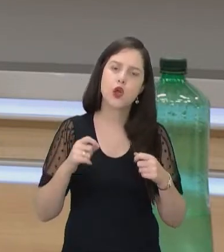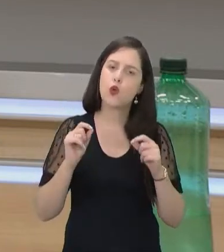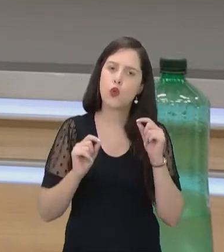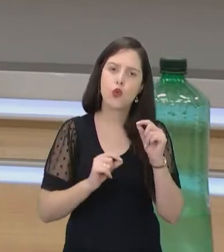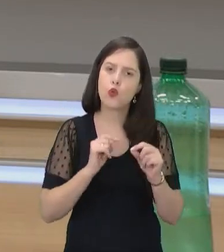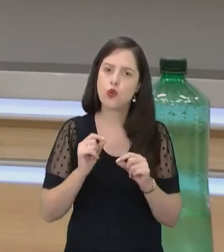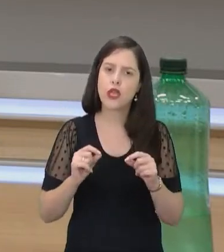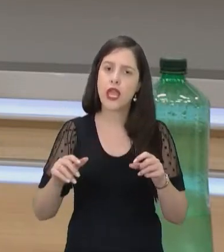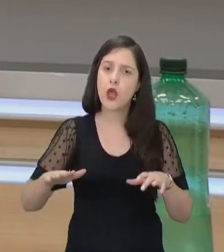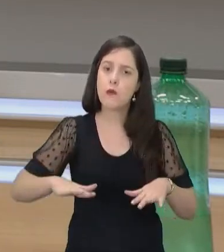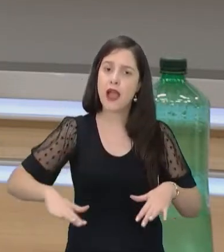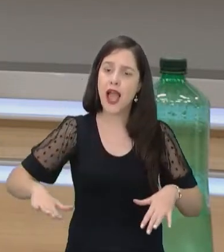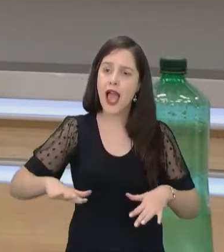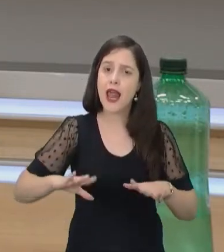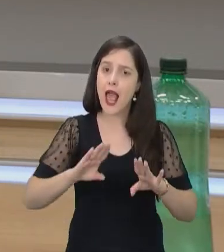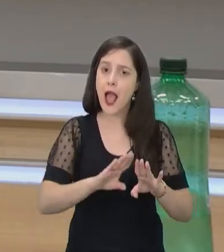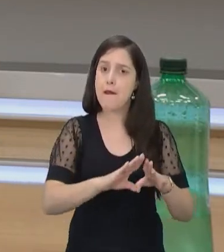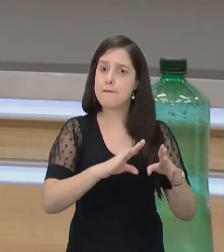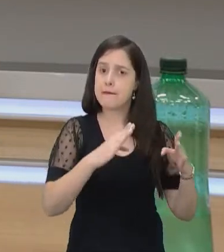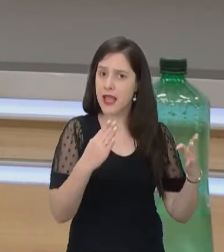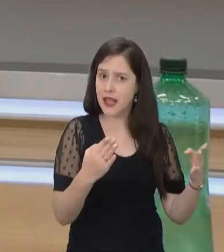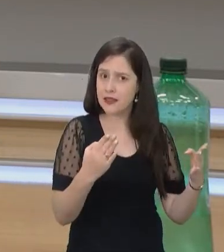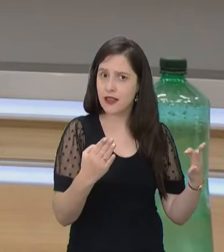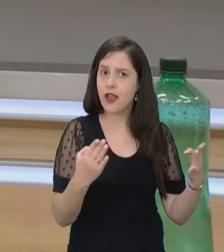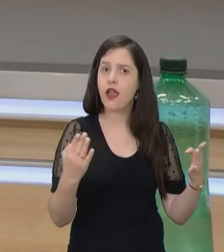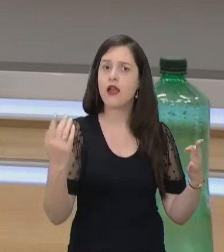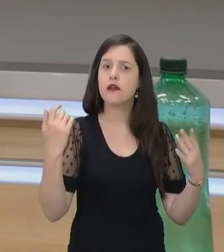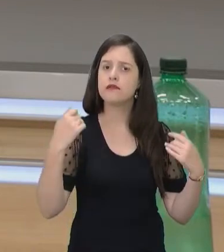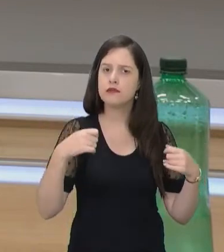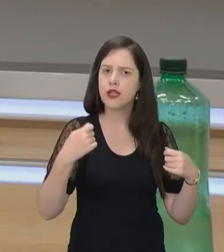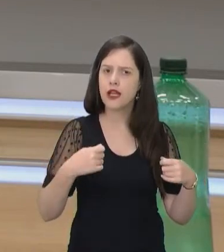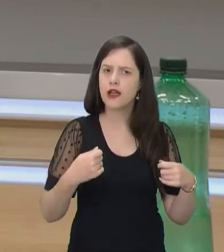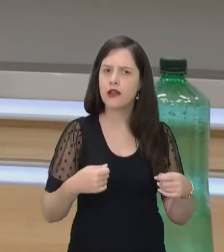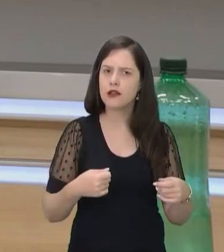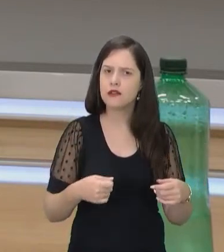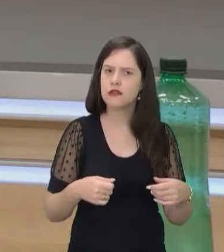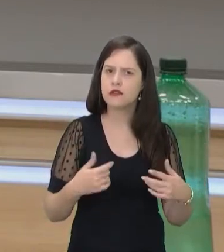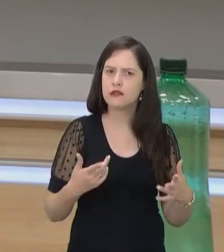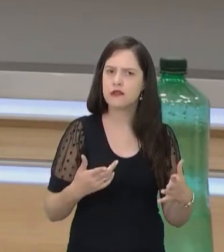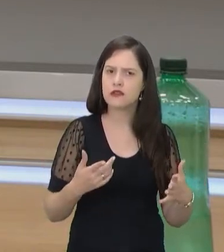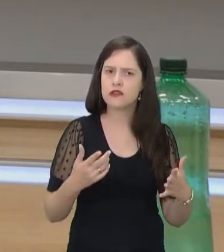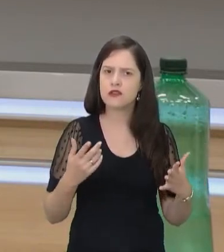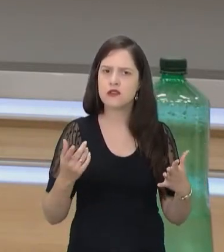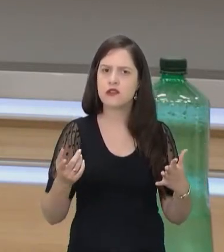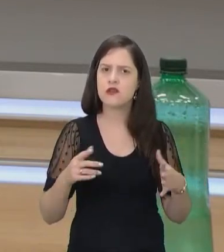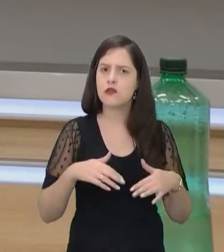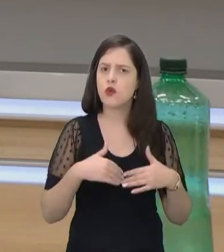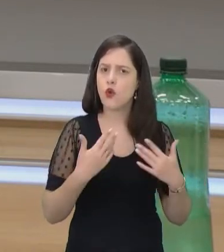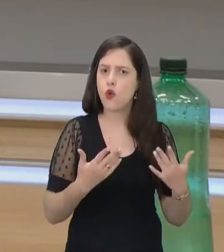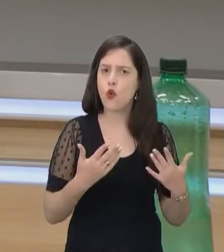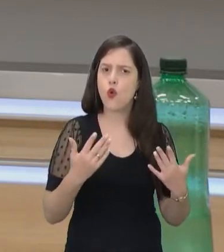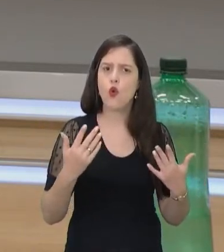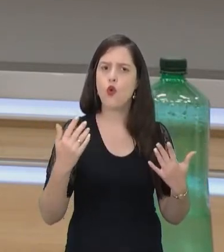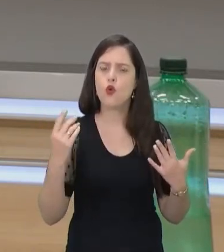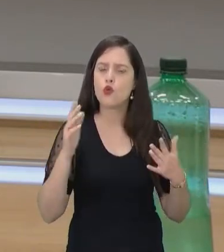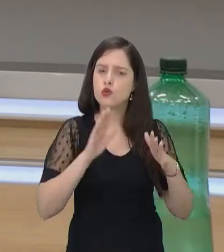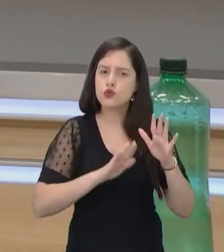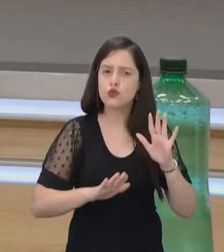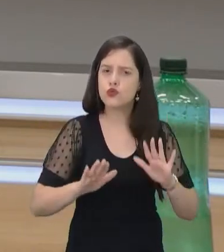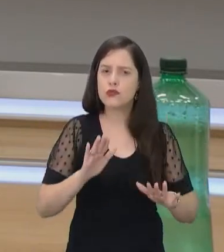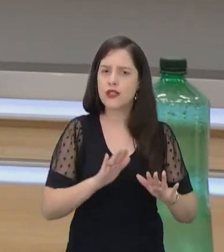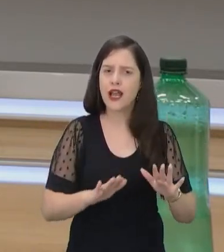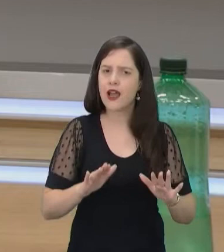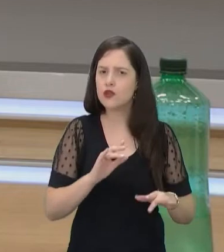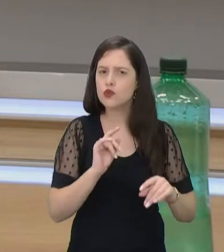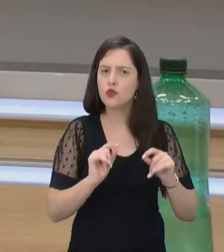Uma área aberta, a céu aberto, onde o lixo está sendo depositado. Você pega a sua sala e começa a tacar lixo e pronto. Você não tem nenhum cuidado com o